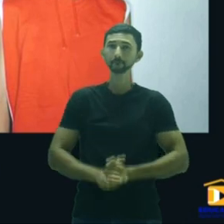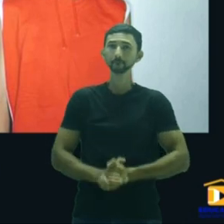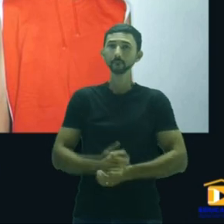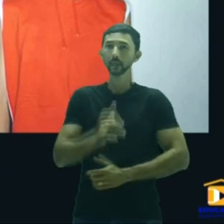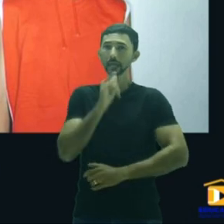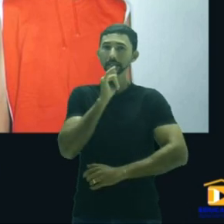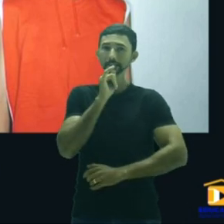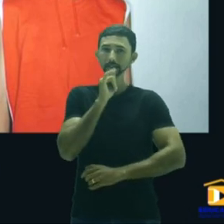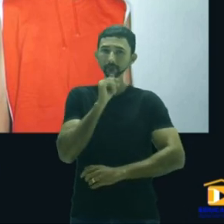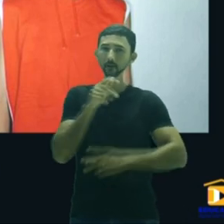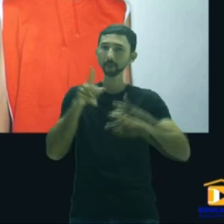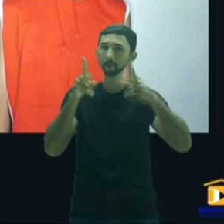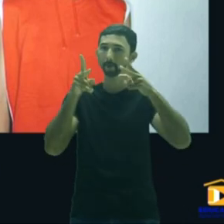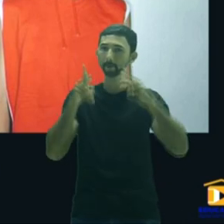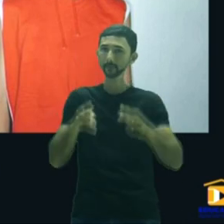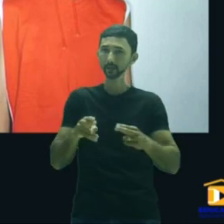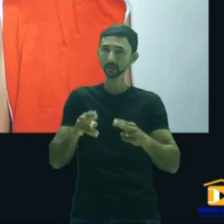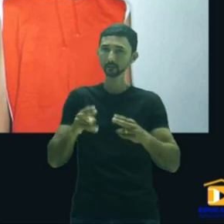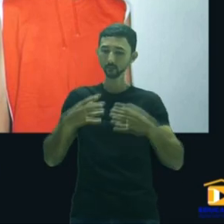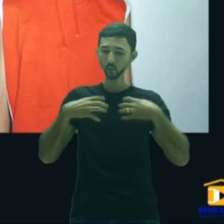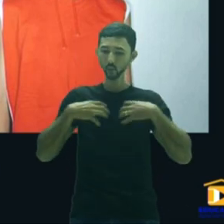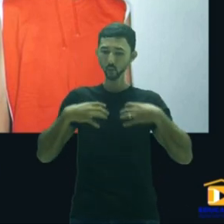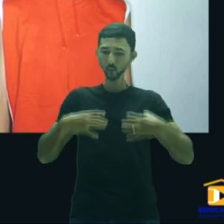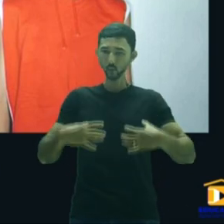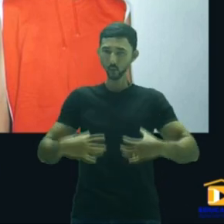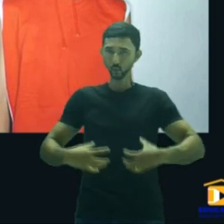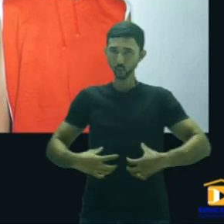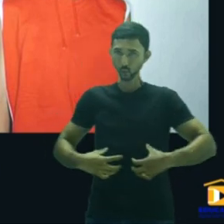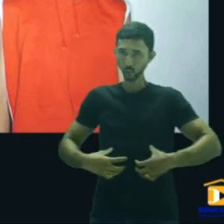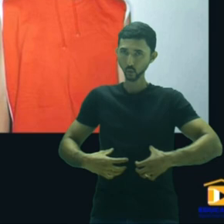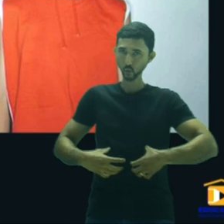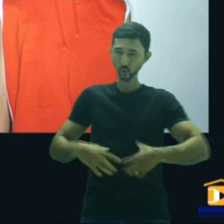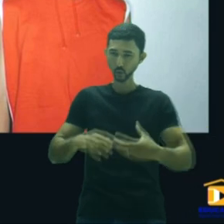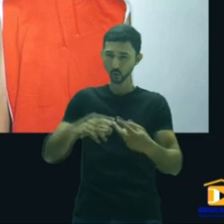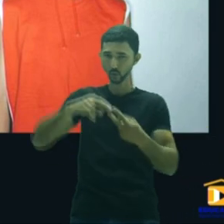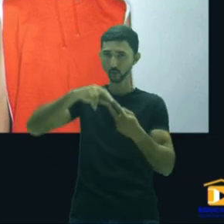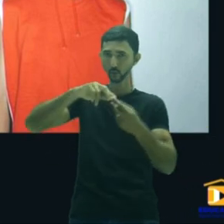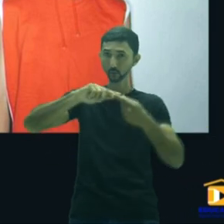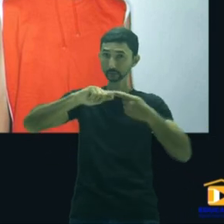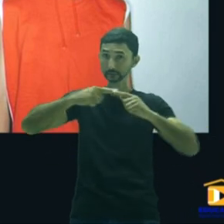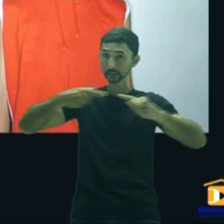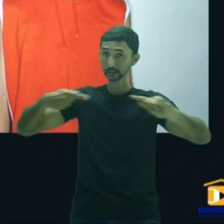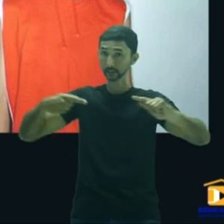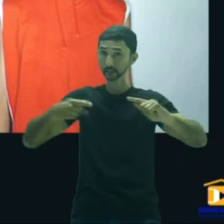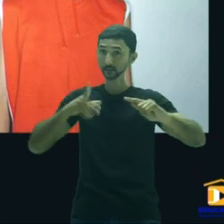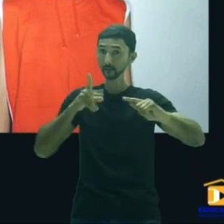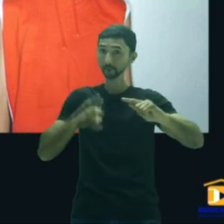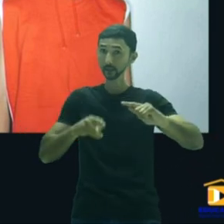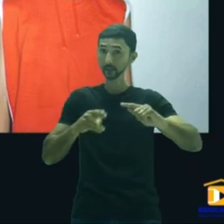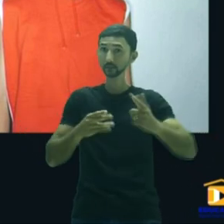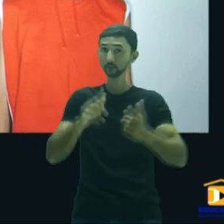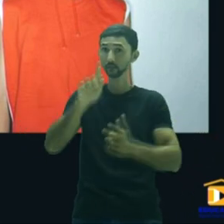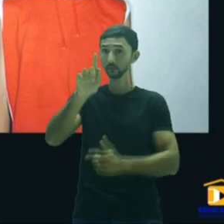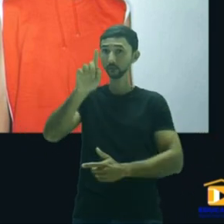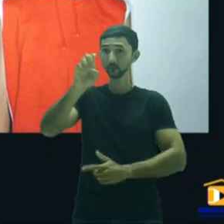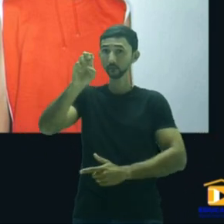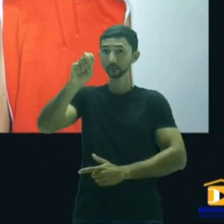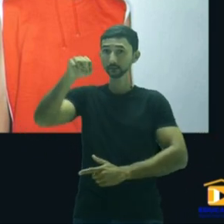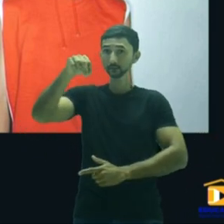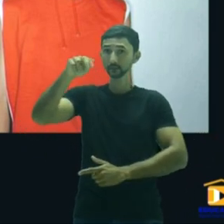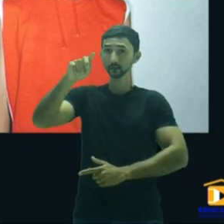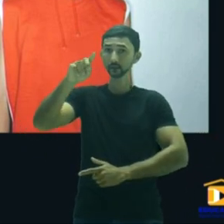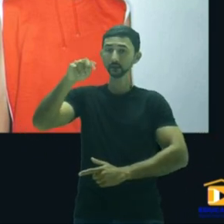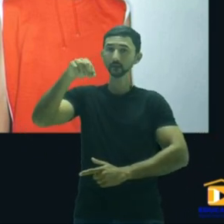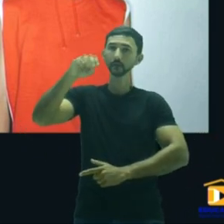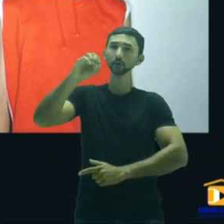eles têm o mesmo conjunto genético, ou seja, eles têm o mesmo genótipo. Para quem